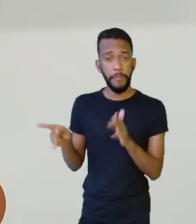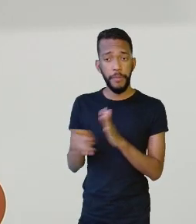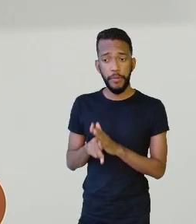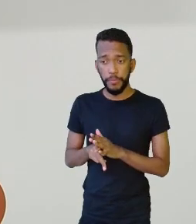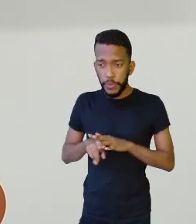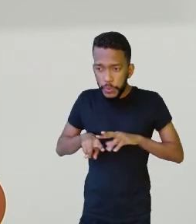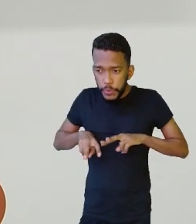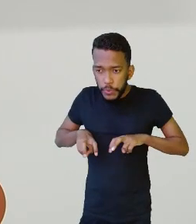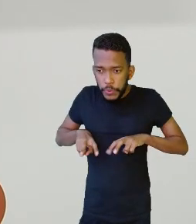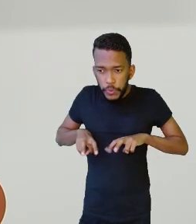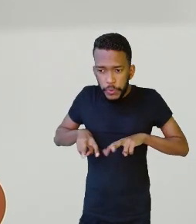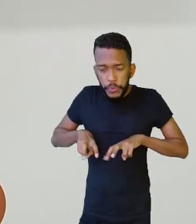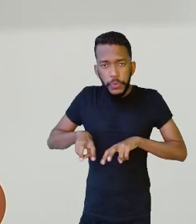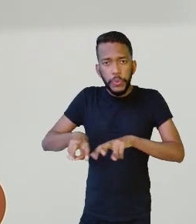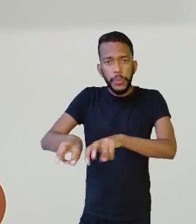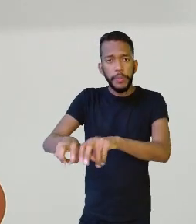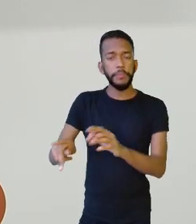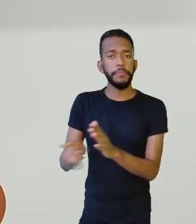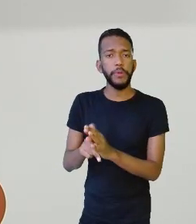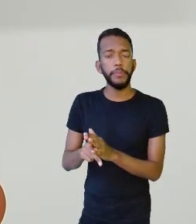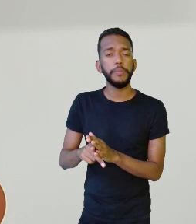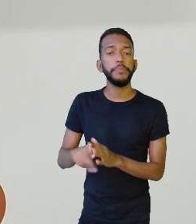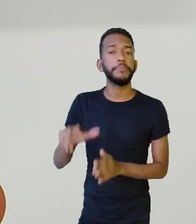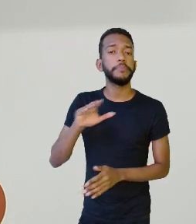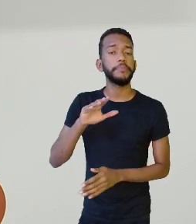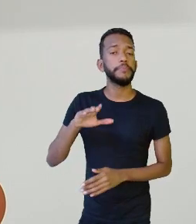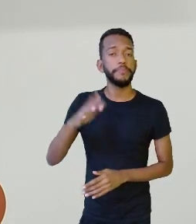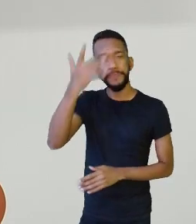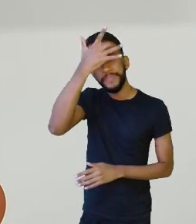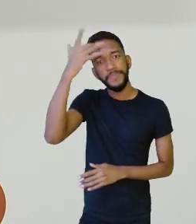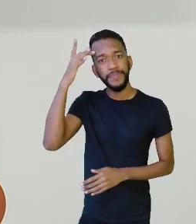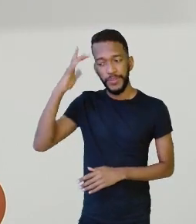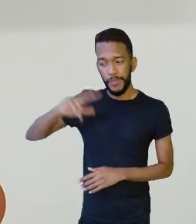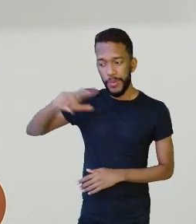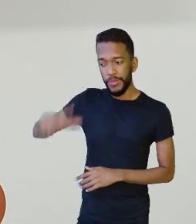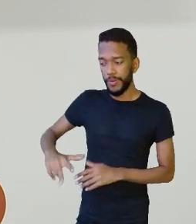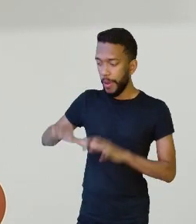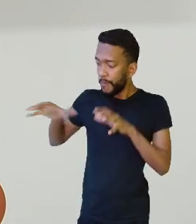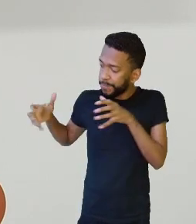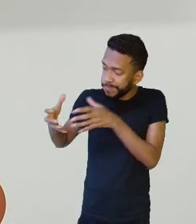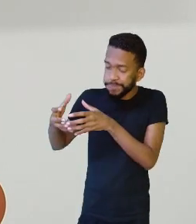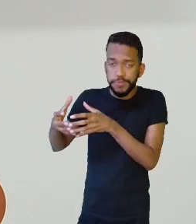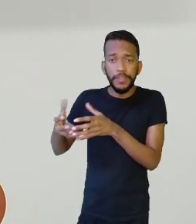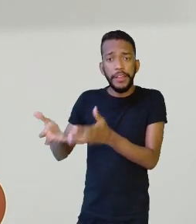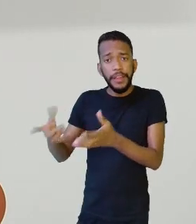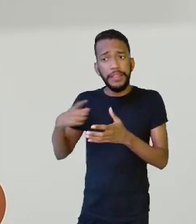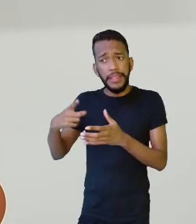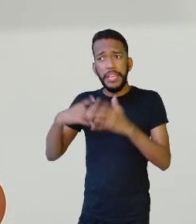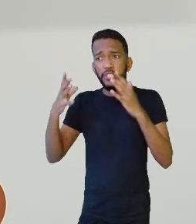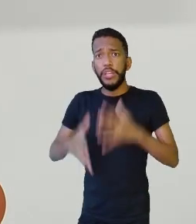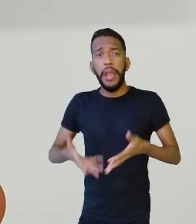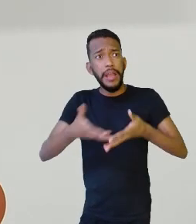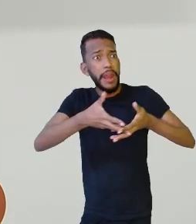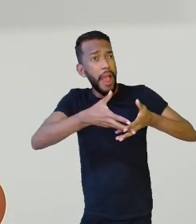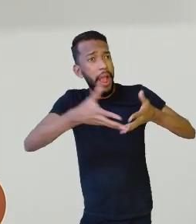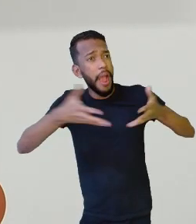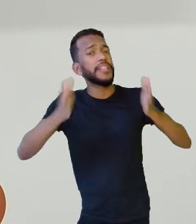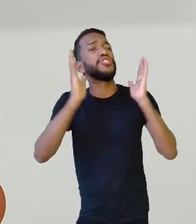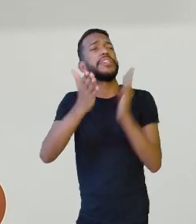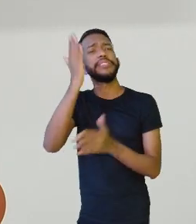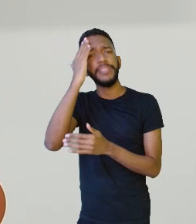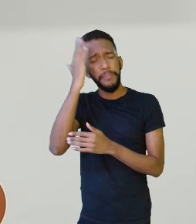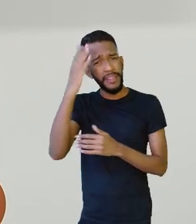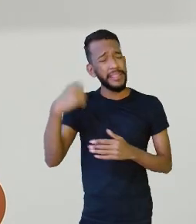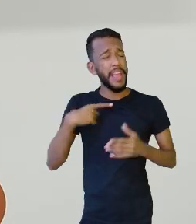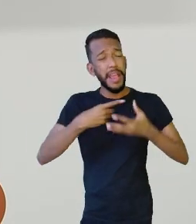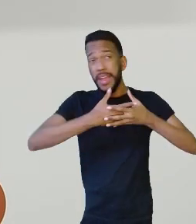exploração para esses portugueses, já que existia uma terra muito grande, eles já sabiam disso,